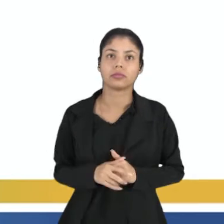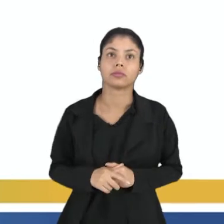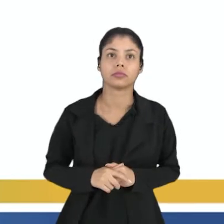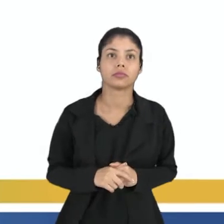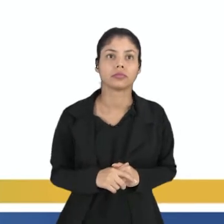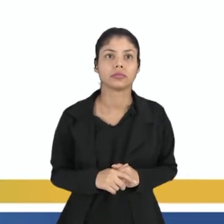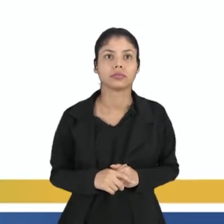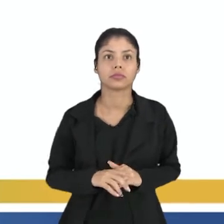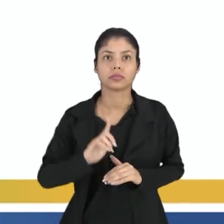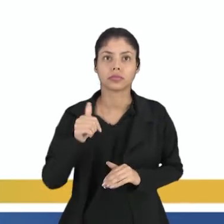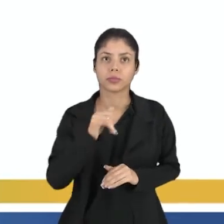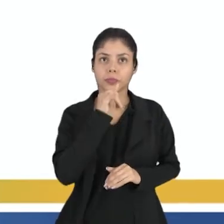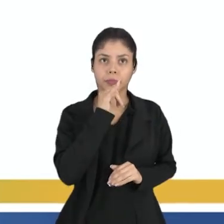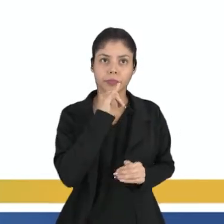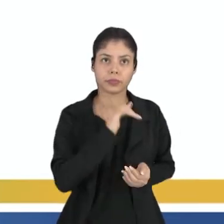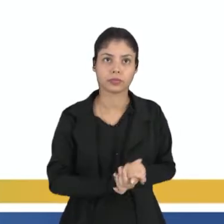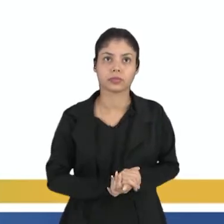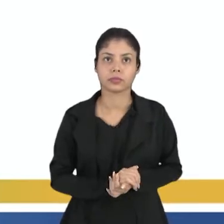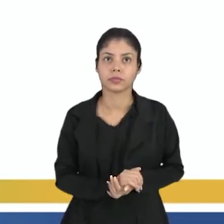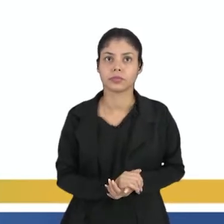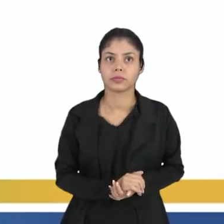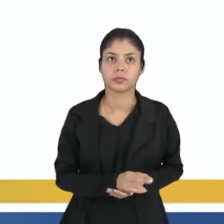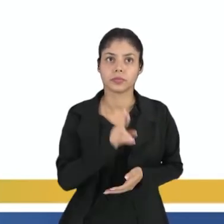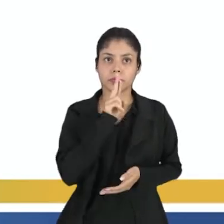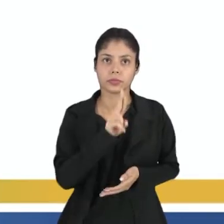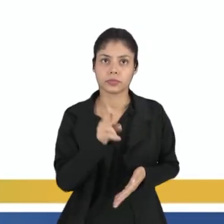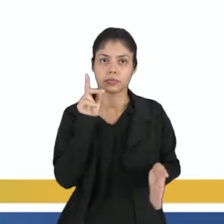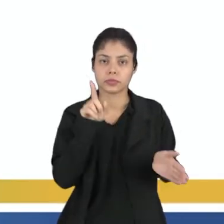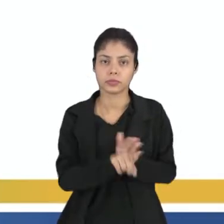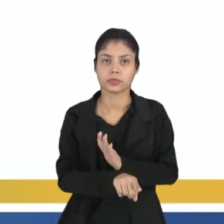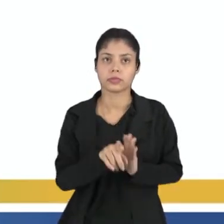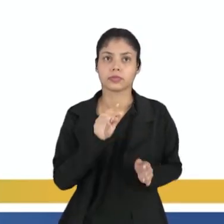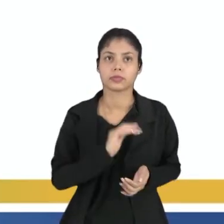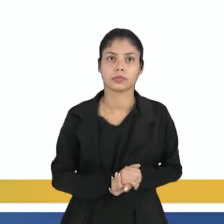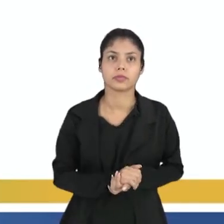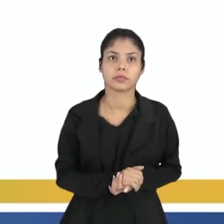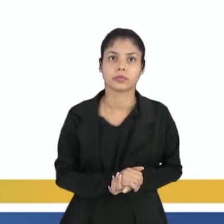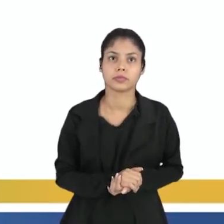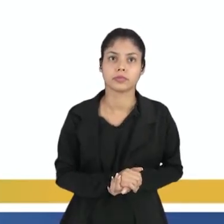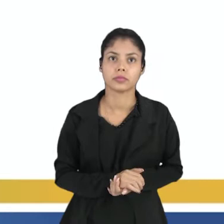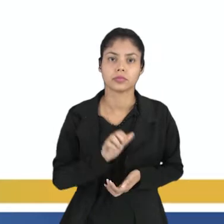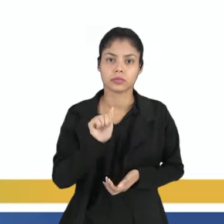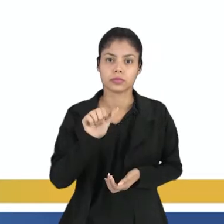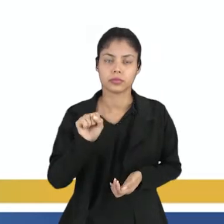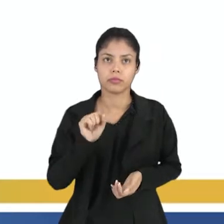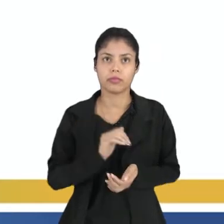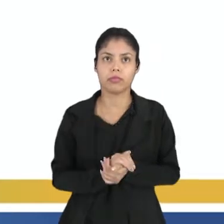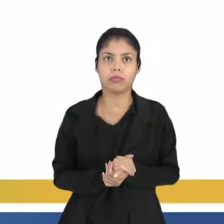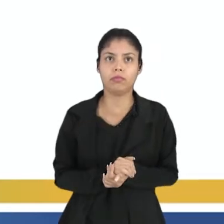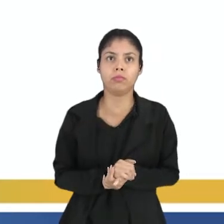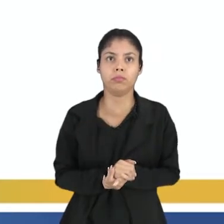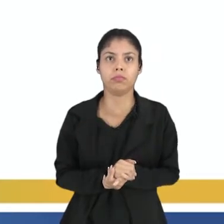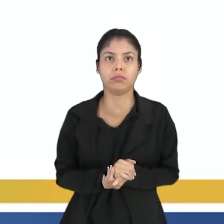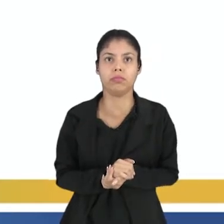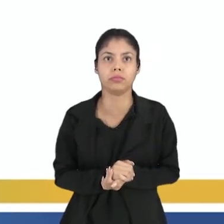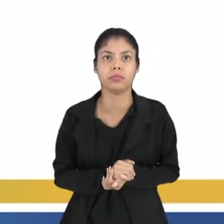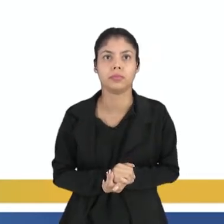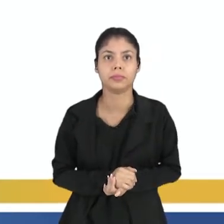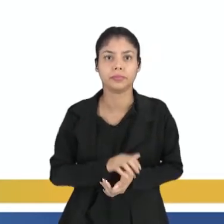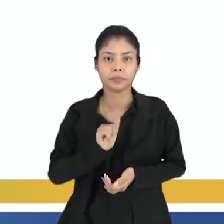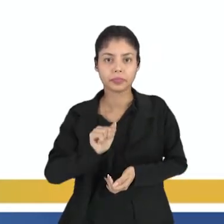indireto. Outro exemplo, respondi às questões. O as, aí, que no caso é o